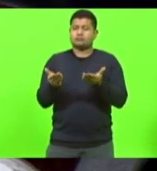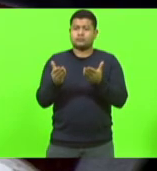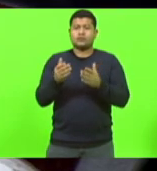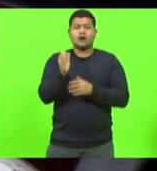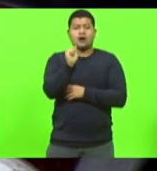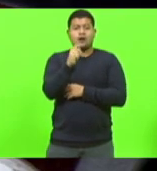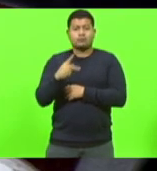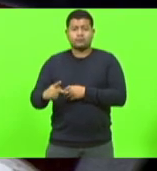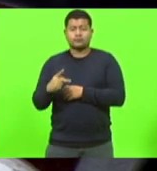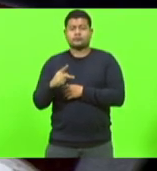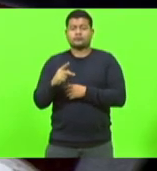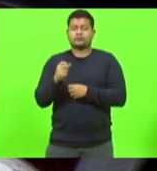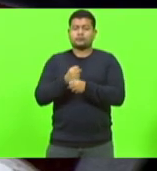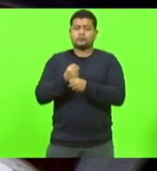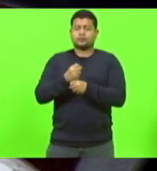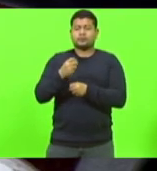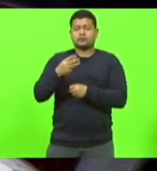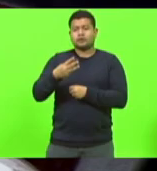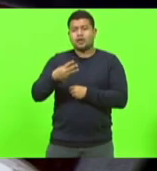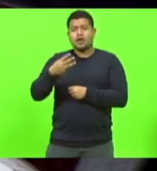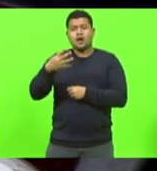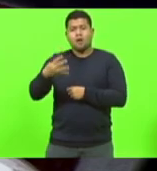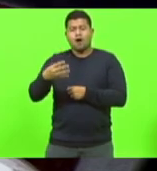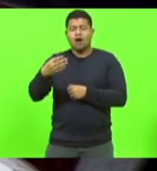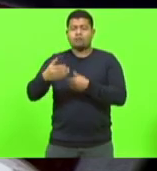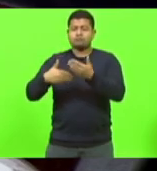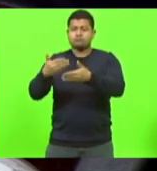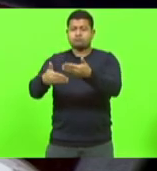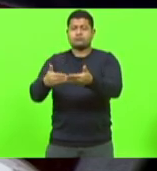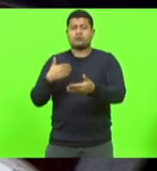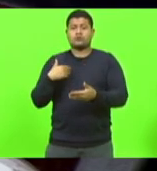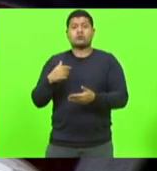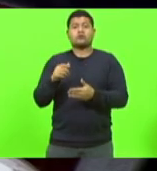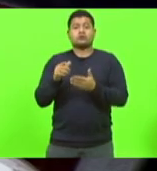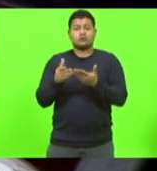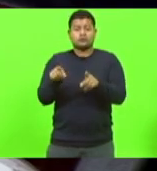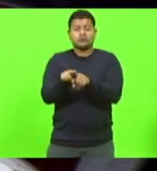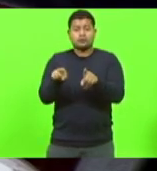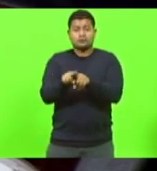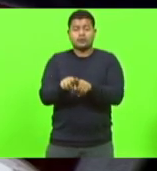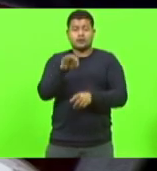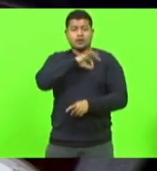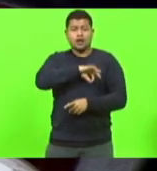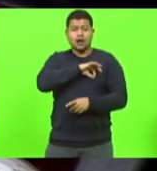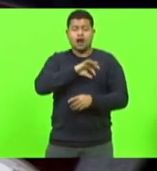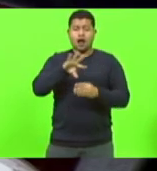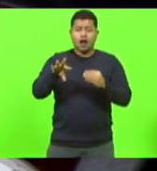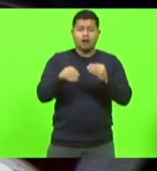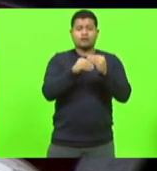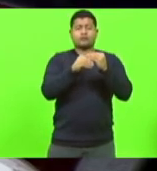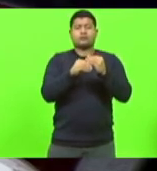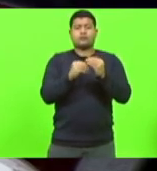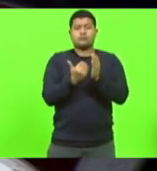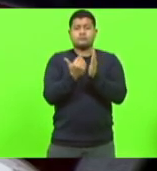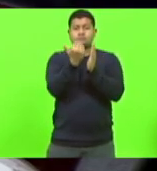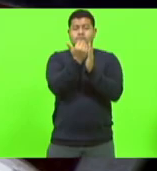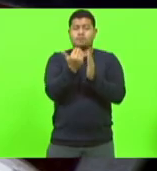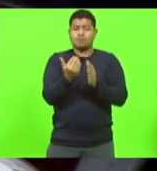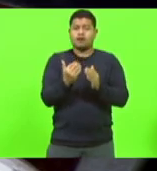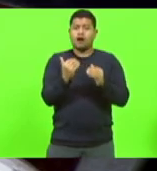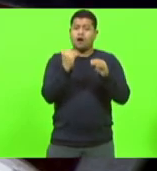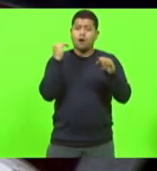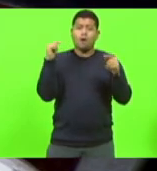quatro cinco anos com os mesmos direitos inclusive com reajuste salarial necessário para a categoria